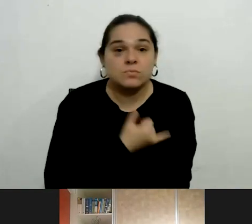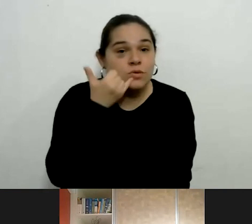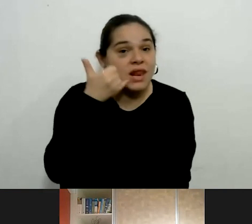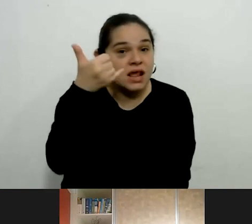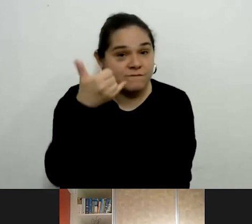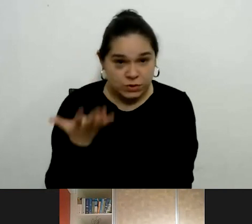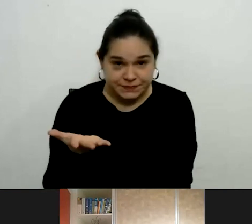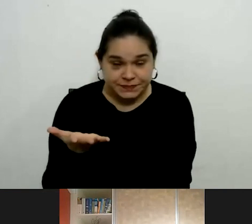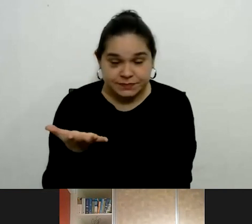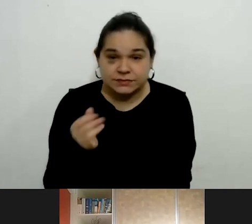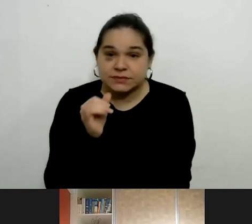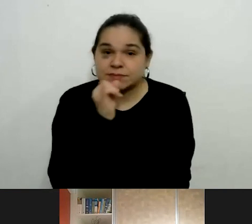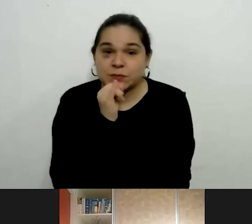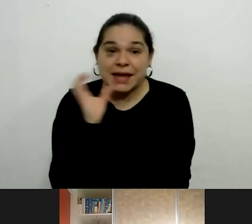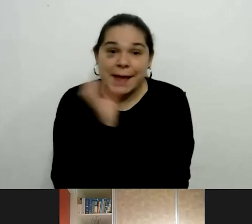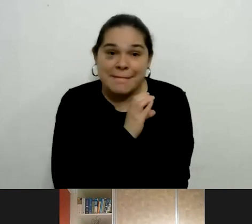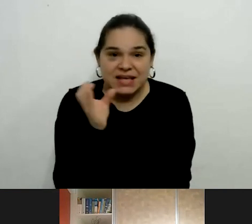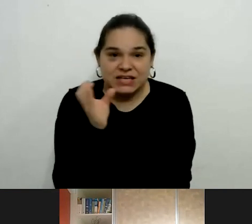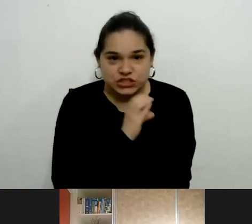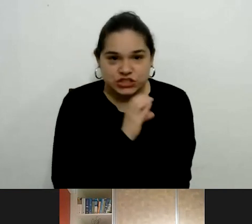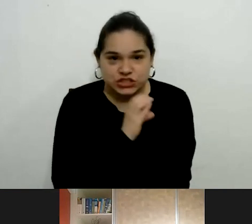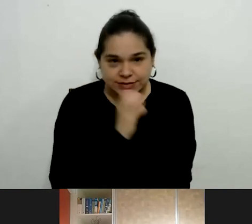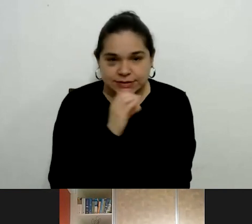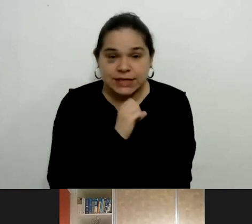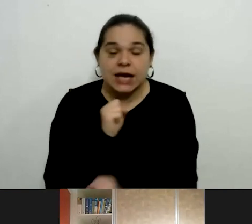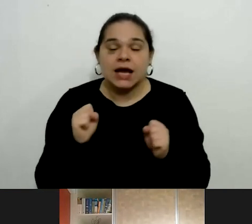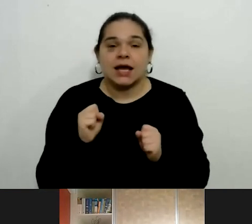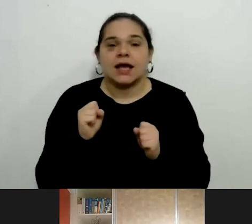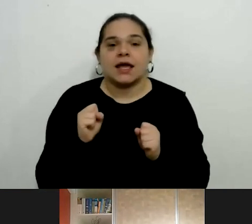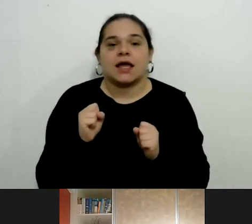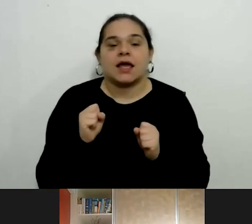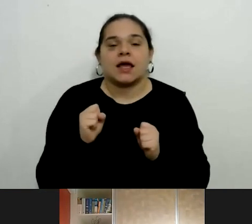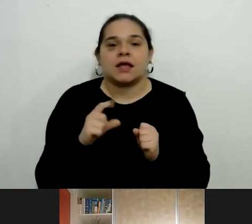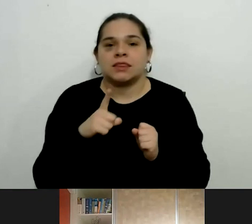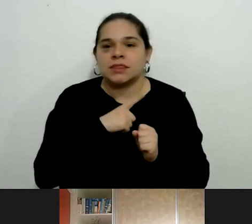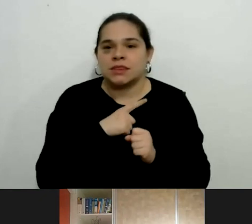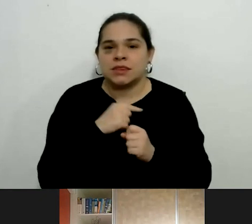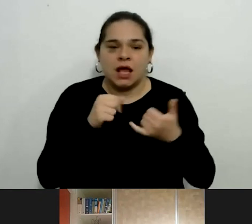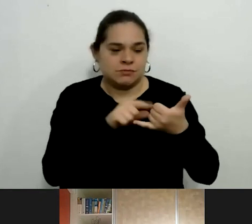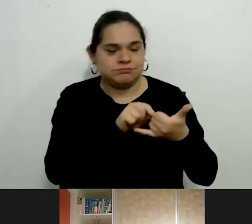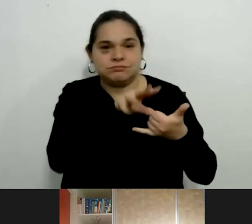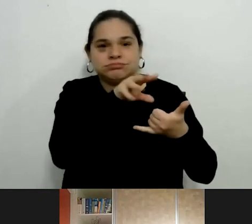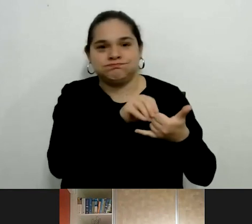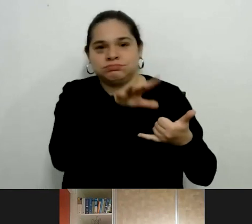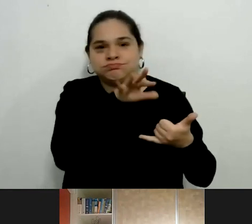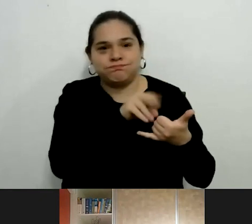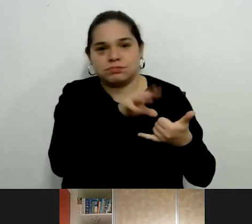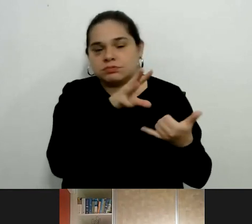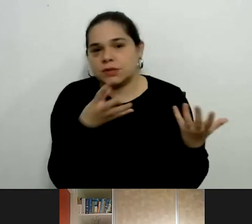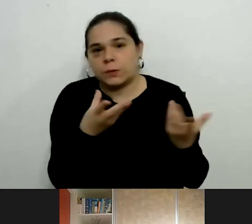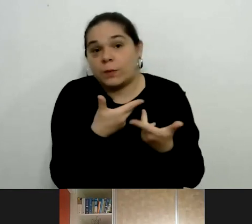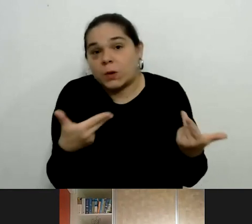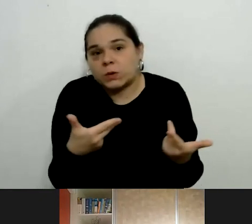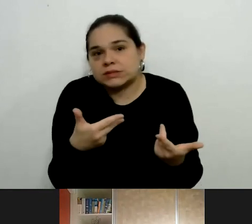de emergência, eles entram, colocam acionam algum alarme ali, tipo, disca